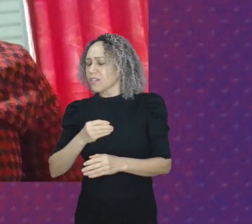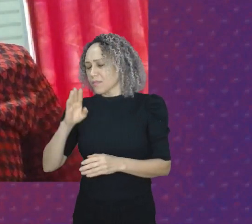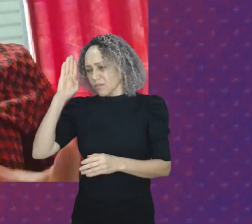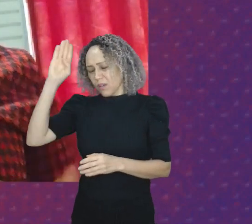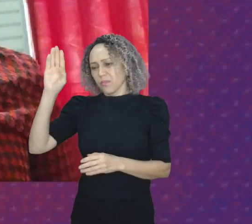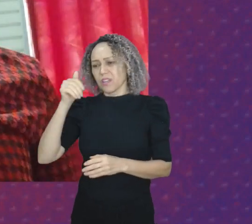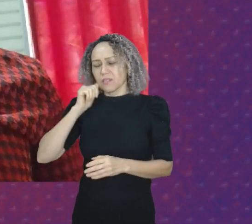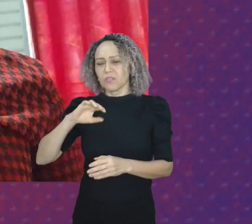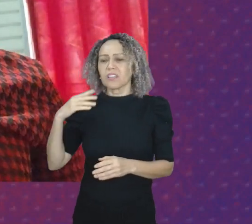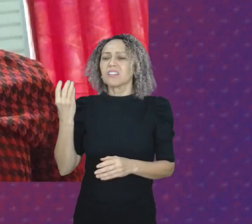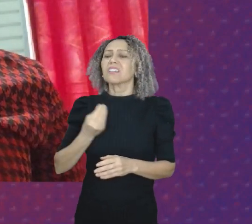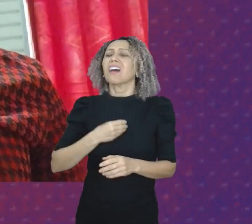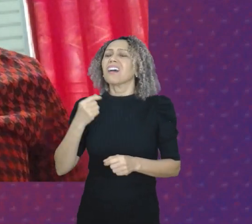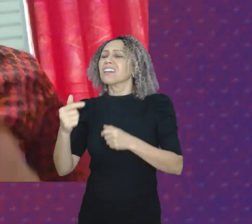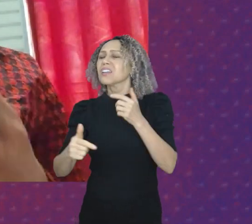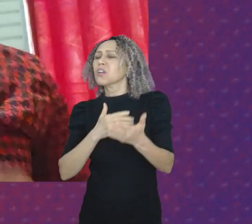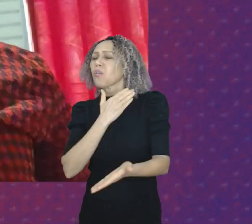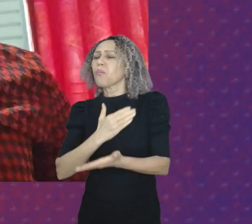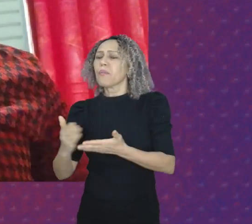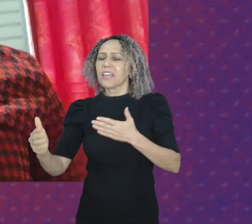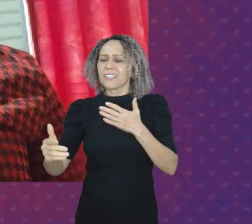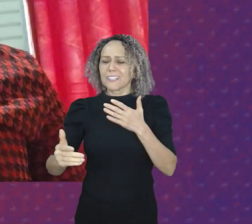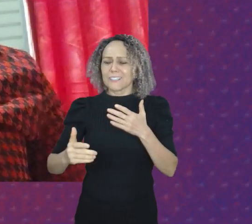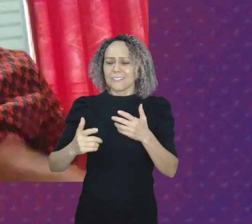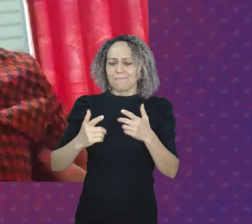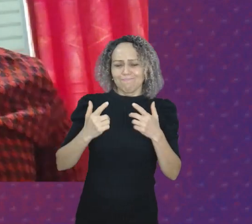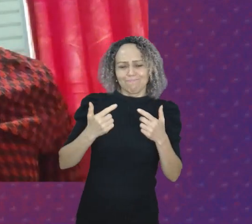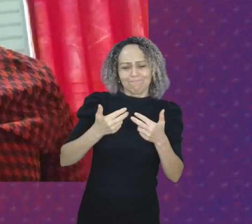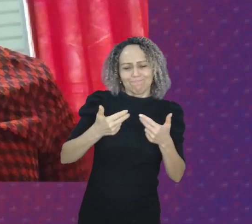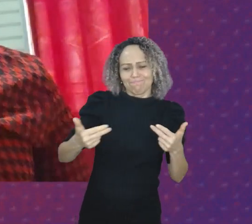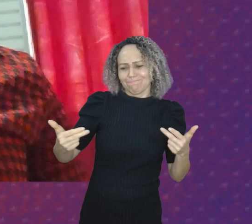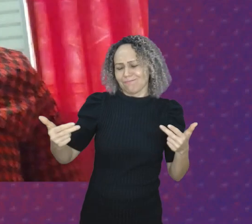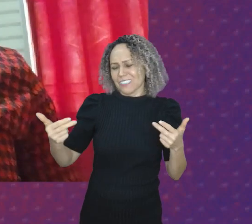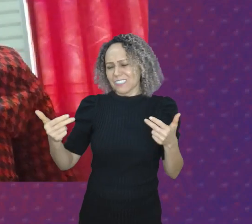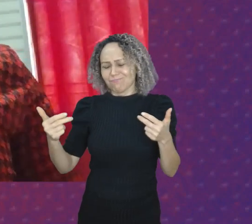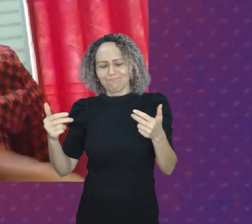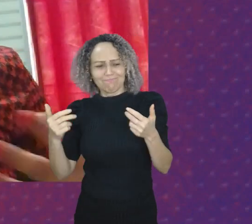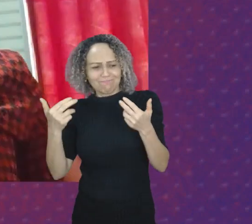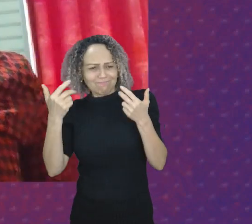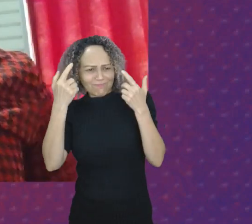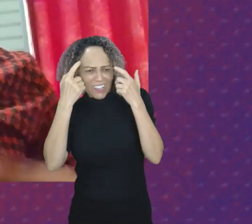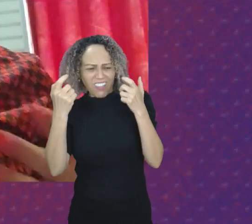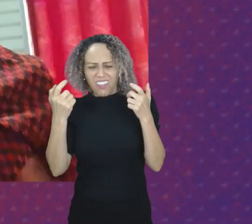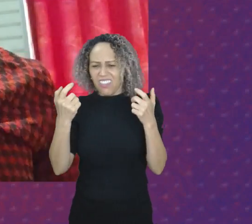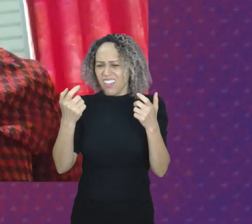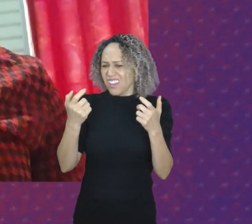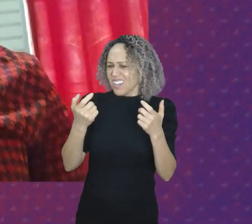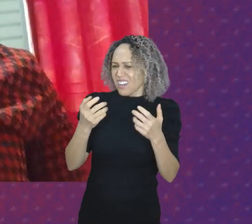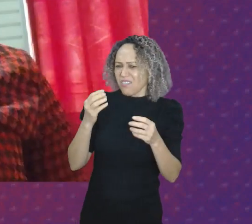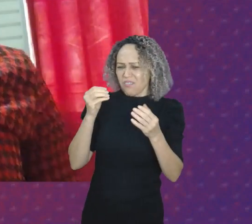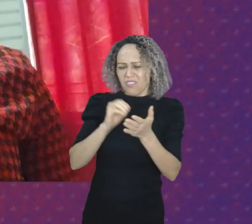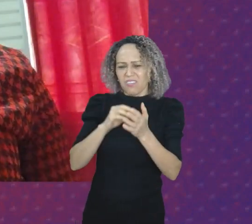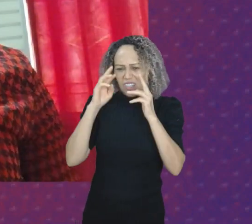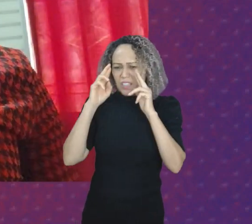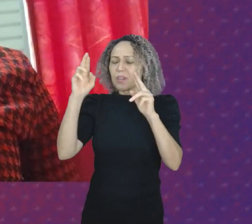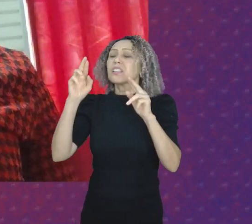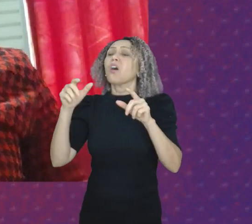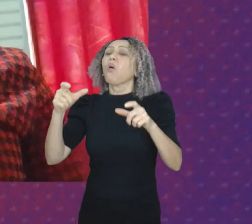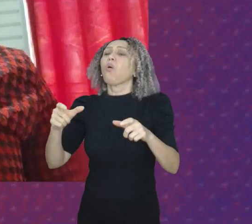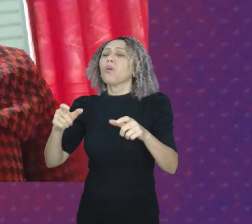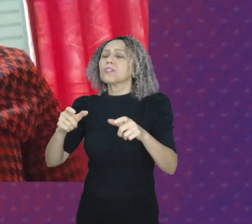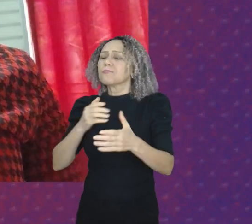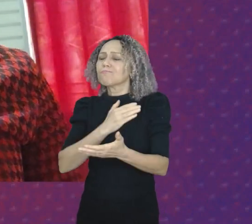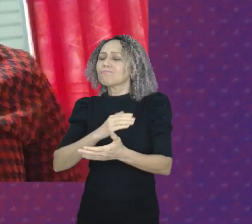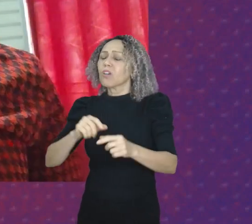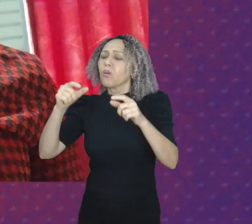família. É nesse momento que a gente vê que os pais não aceitam e não respeitam